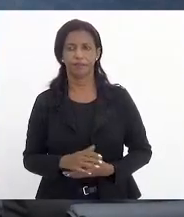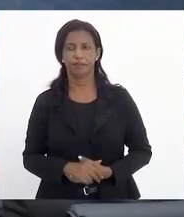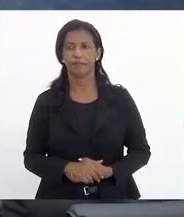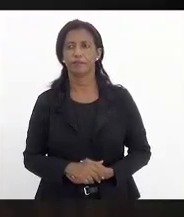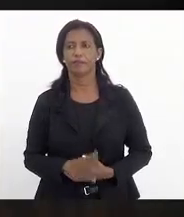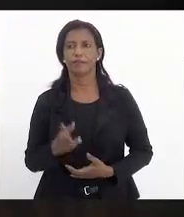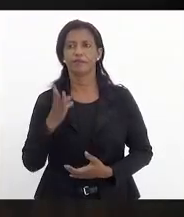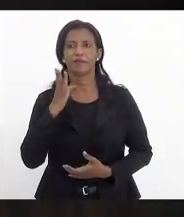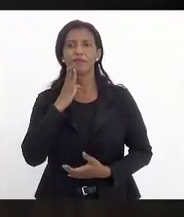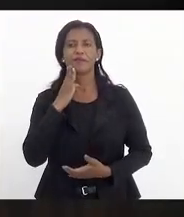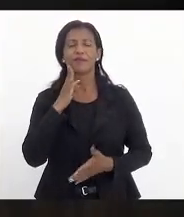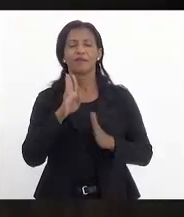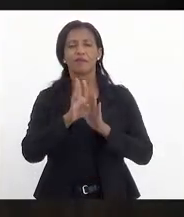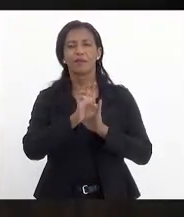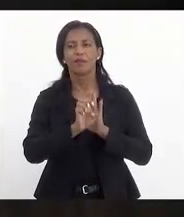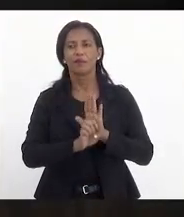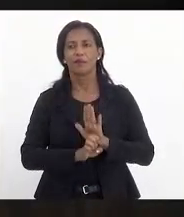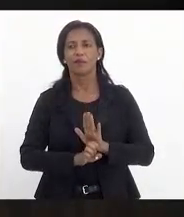Valdec entrou com uma emenda.